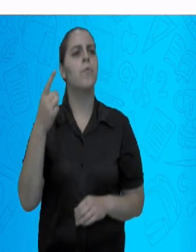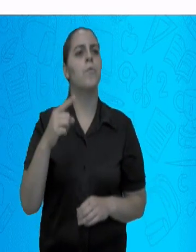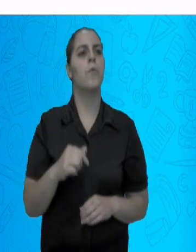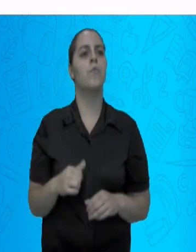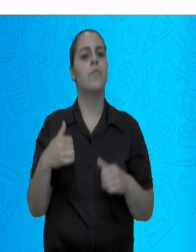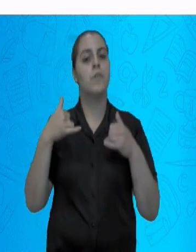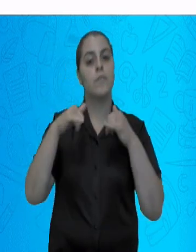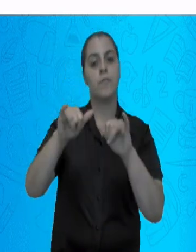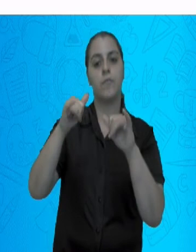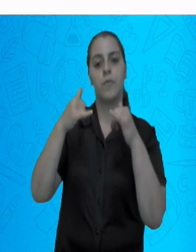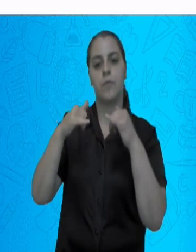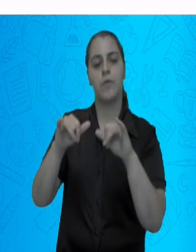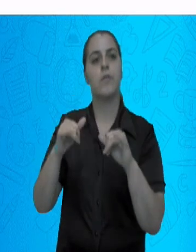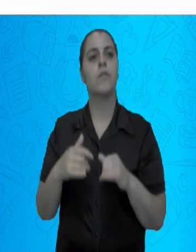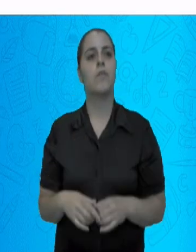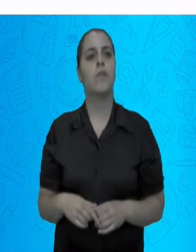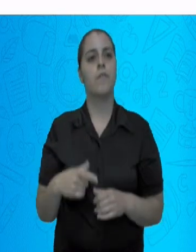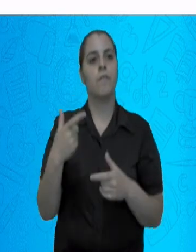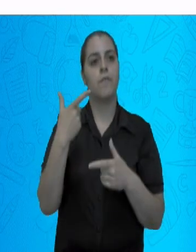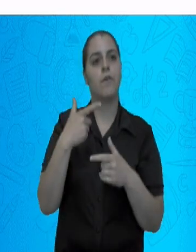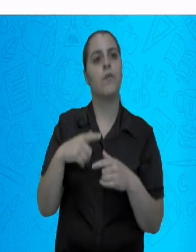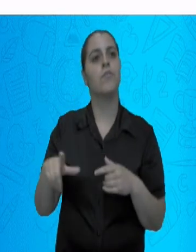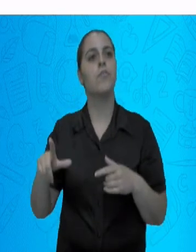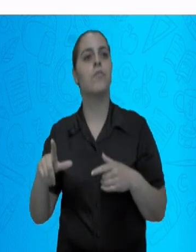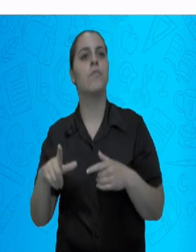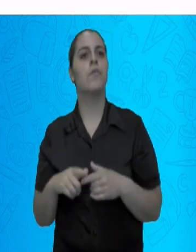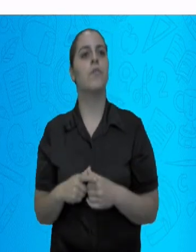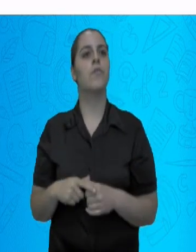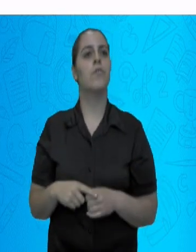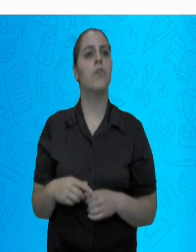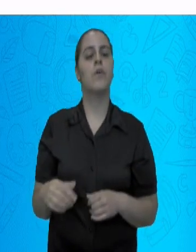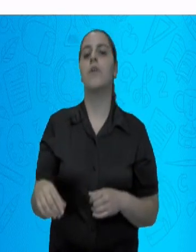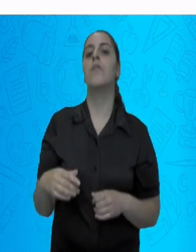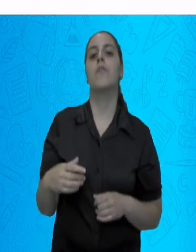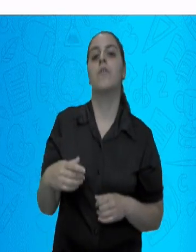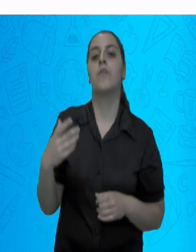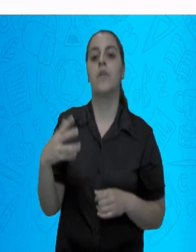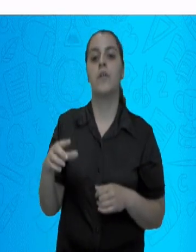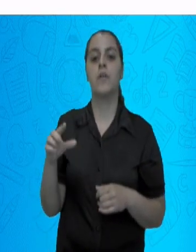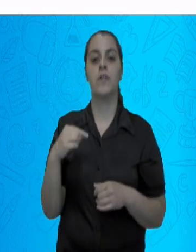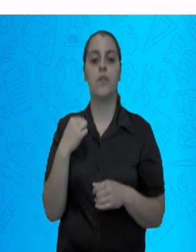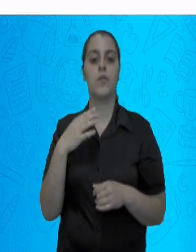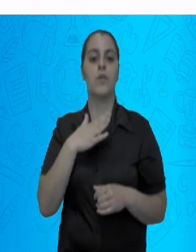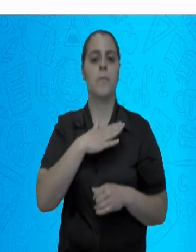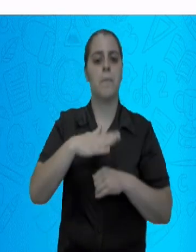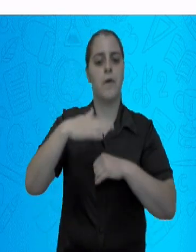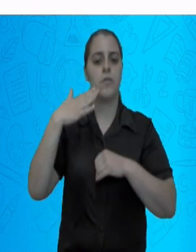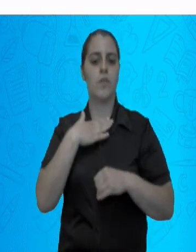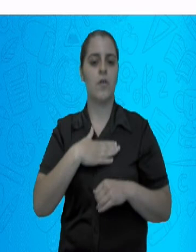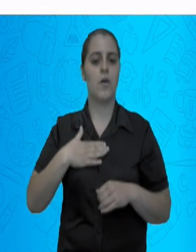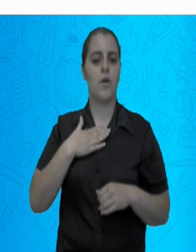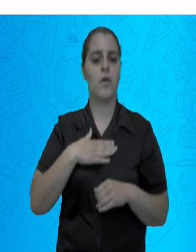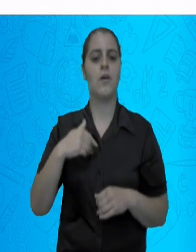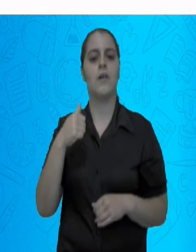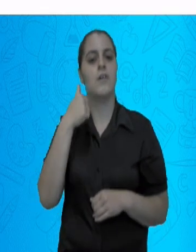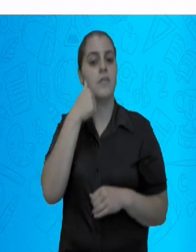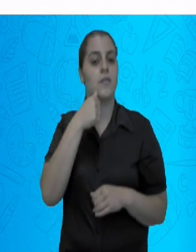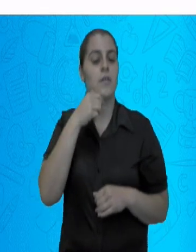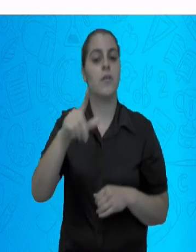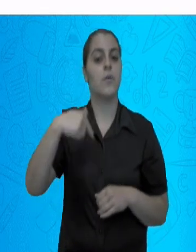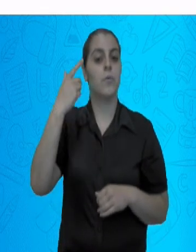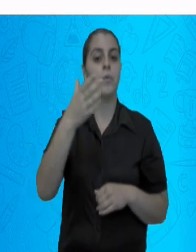dado que foi dividido entre a preferência das meninas e dos meninos. As